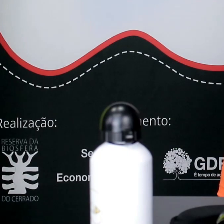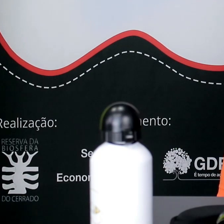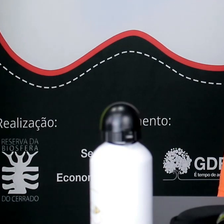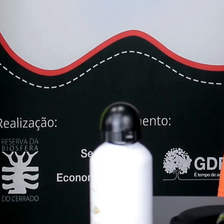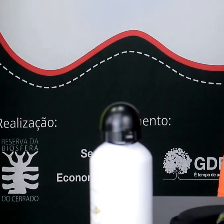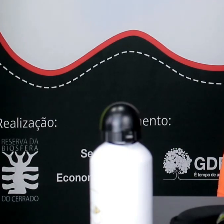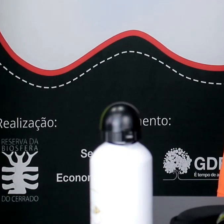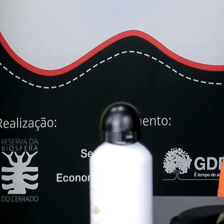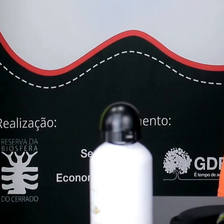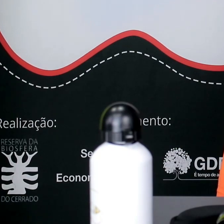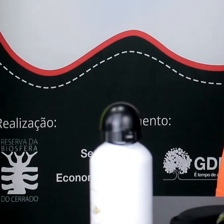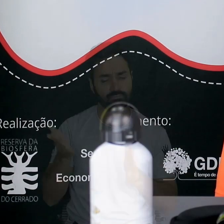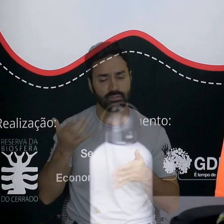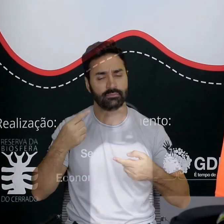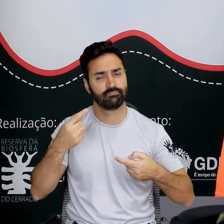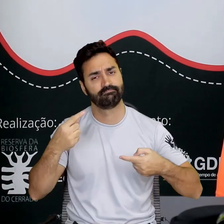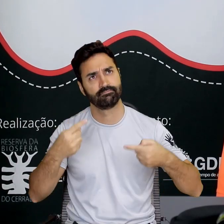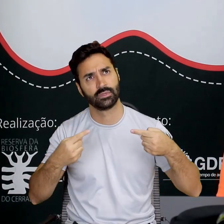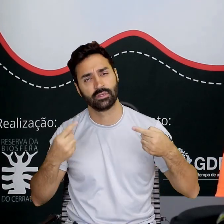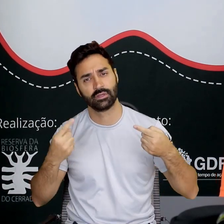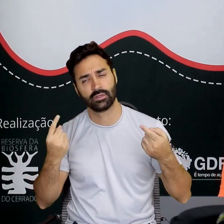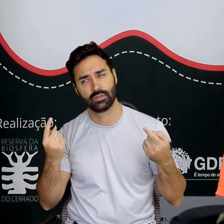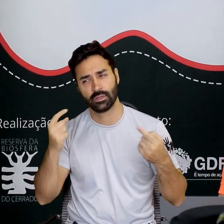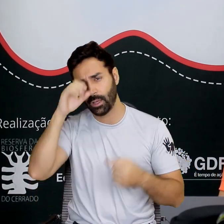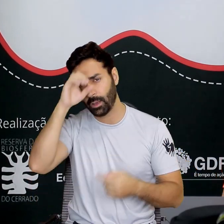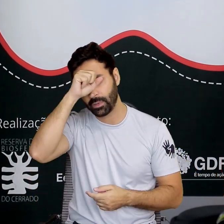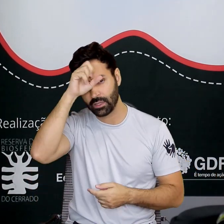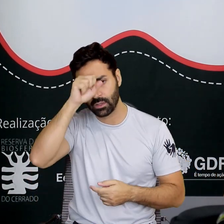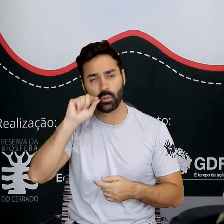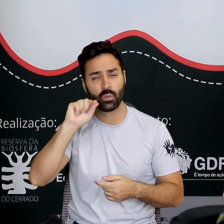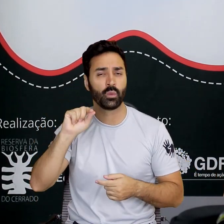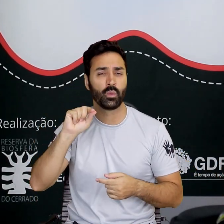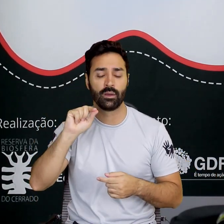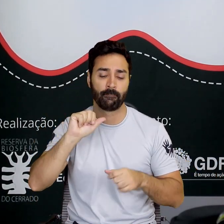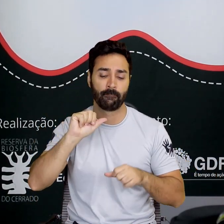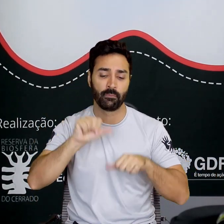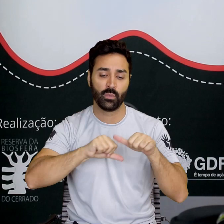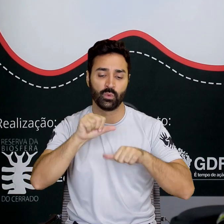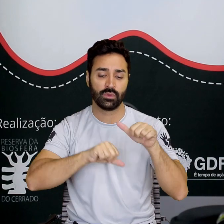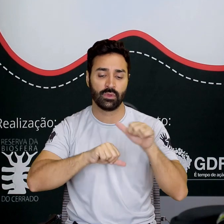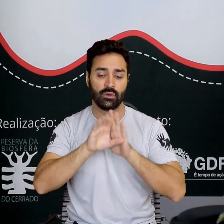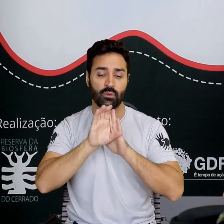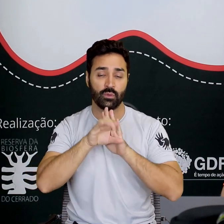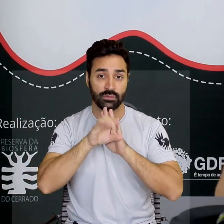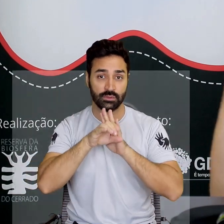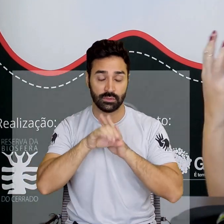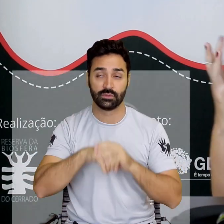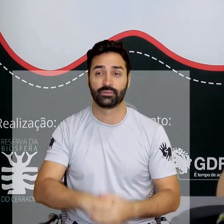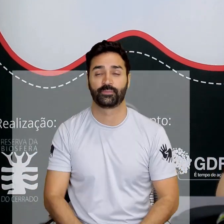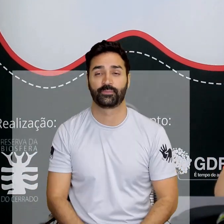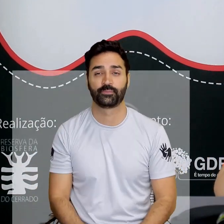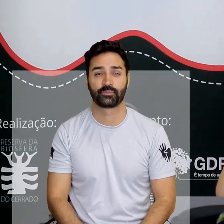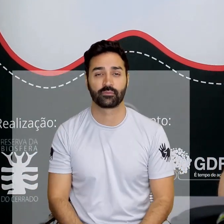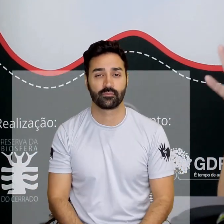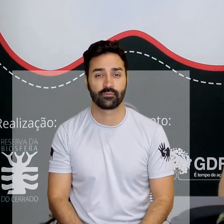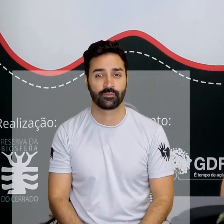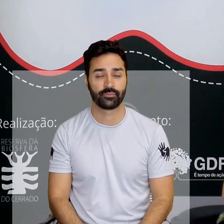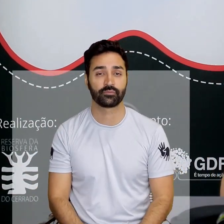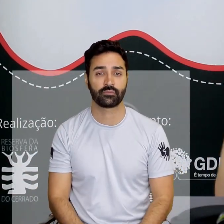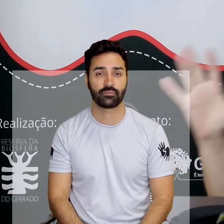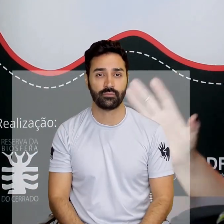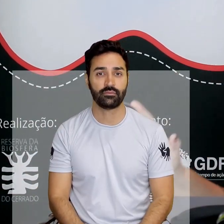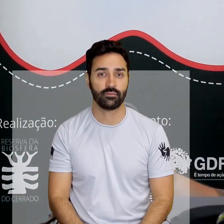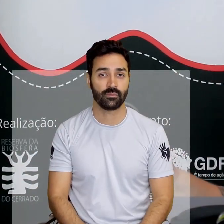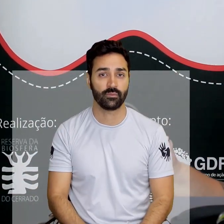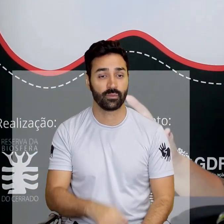nós trabalhamos algumas mudanças de conceitos, né? Só lembrando, a gente mudou, a intenção era abrir